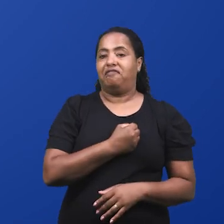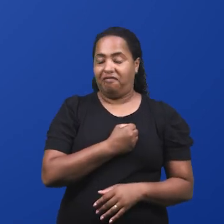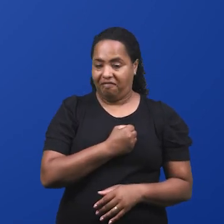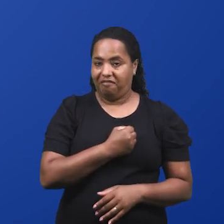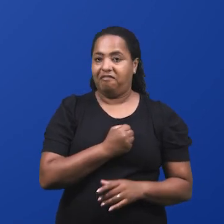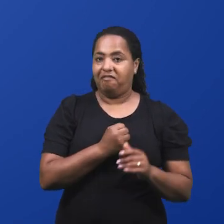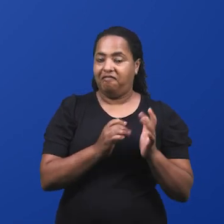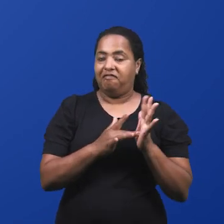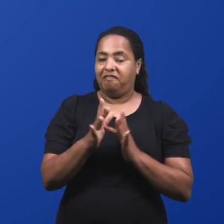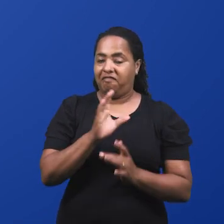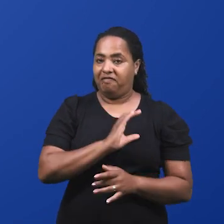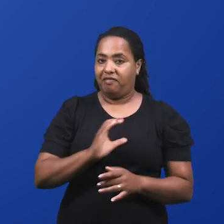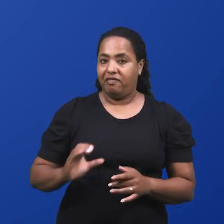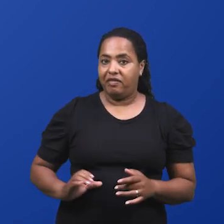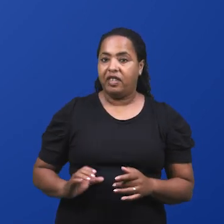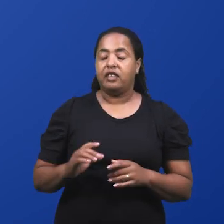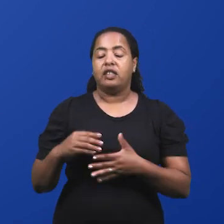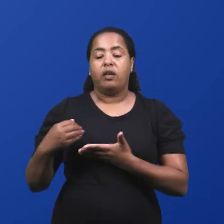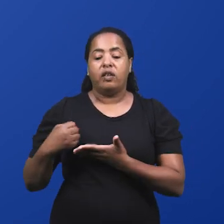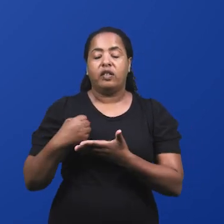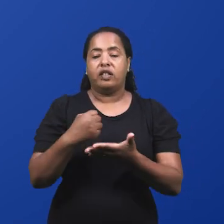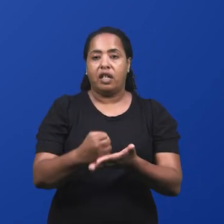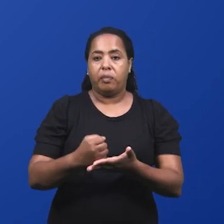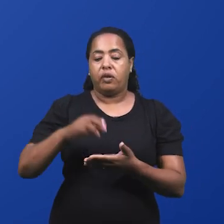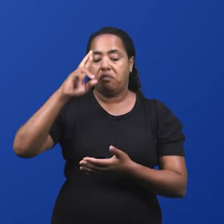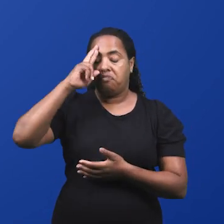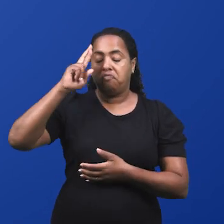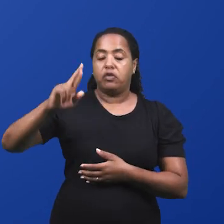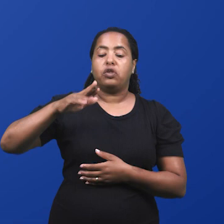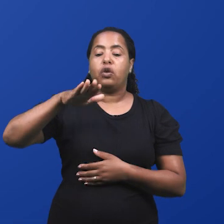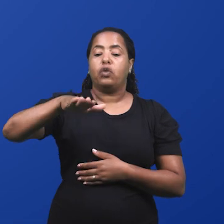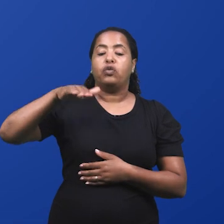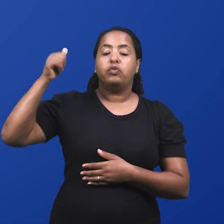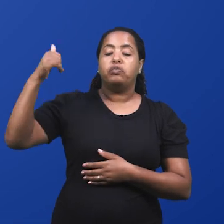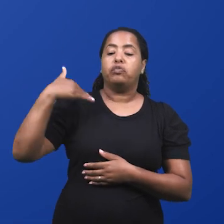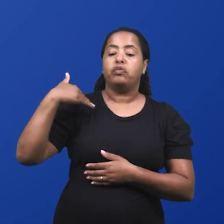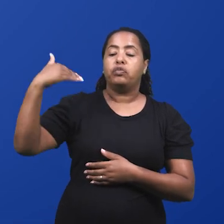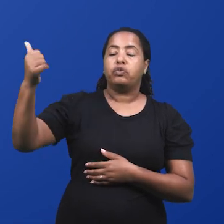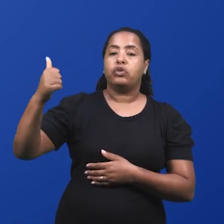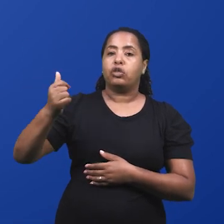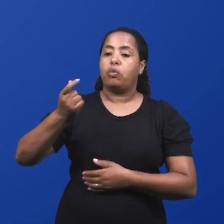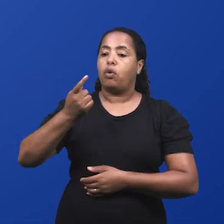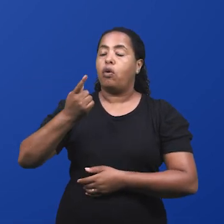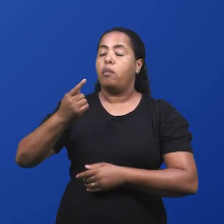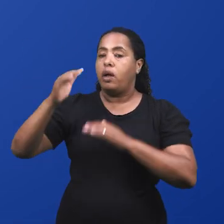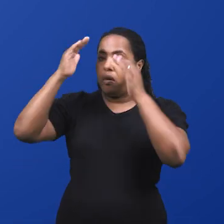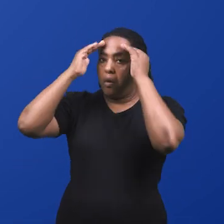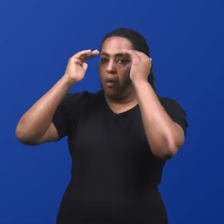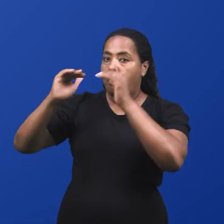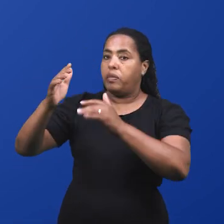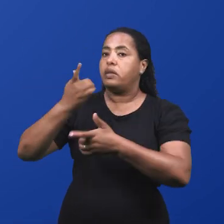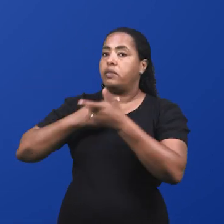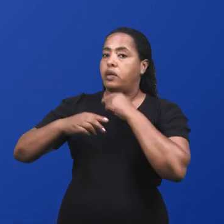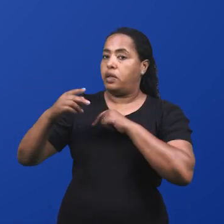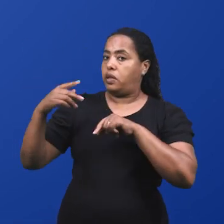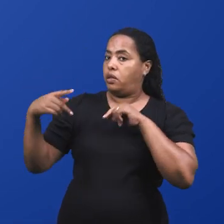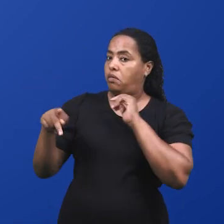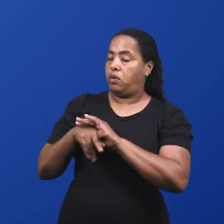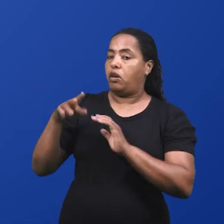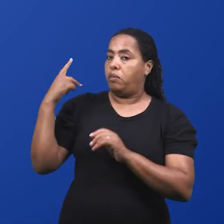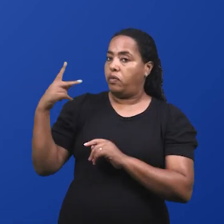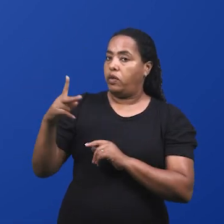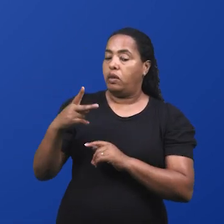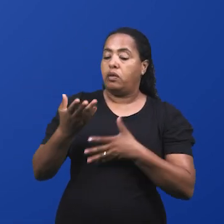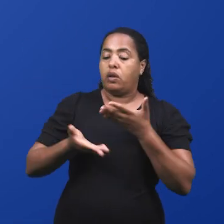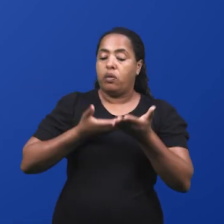Então, essa é a nossa contribuição. O Senhor nos chamou para fazermos a sua vontade. E esse é o cuidado que o Espírito Santo tem